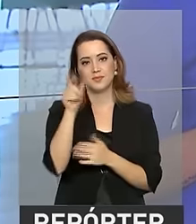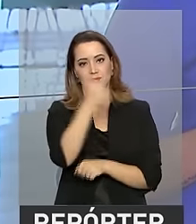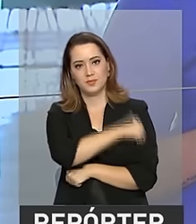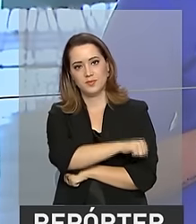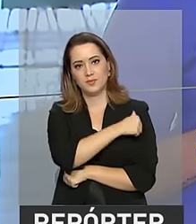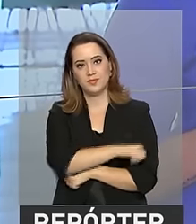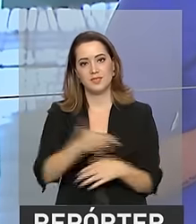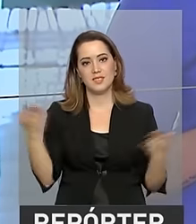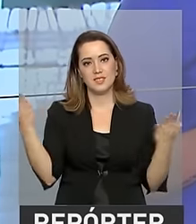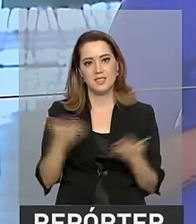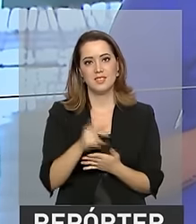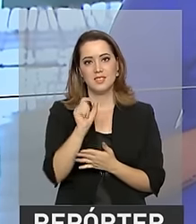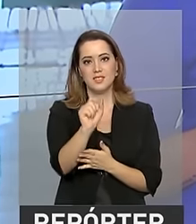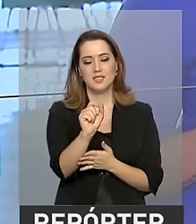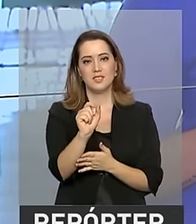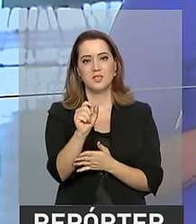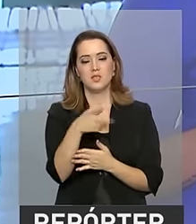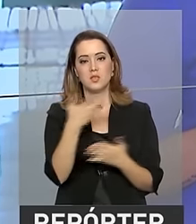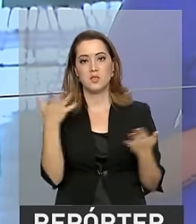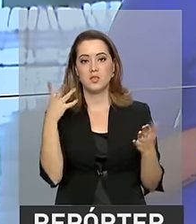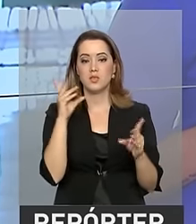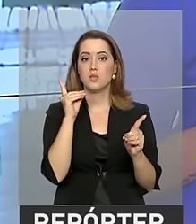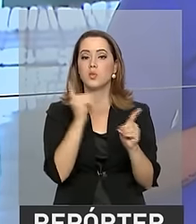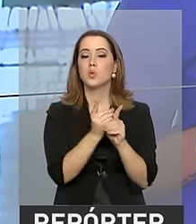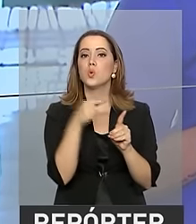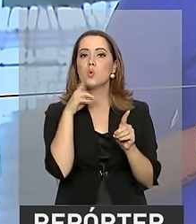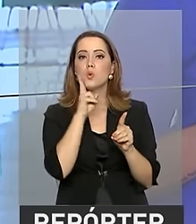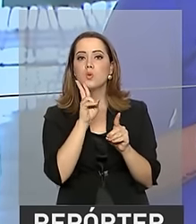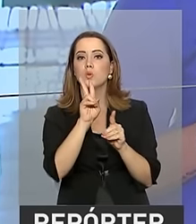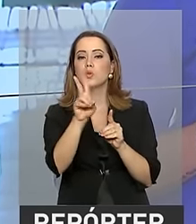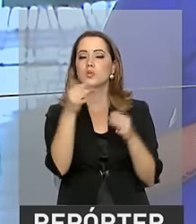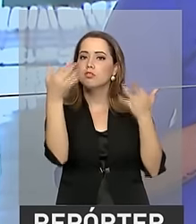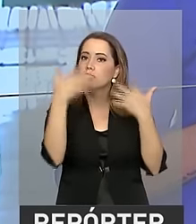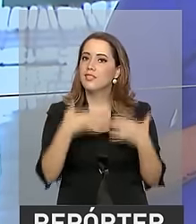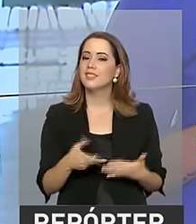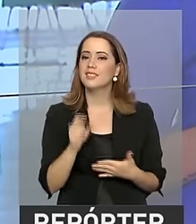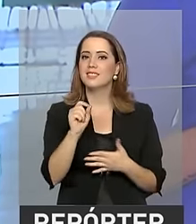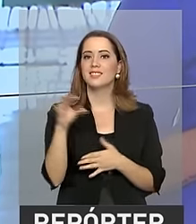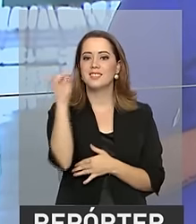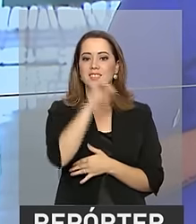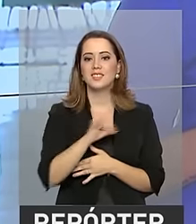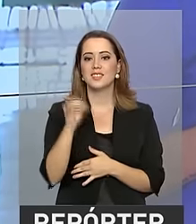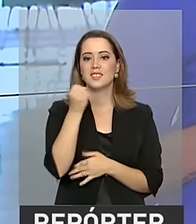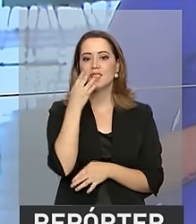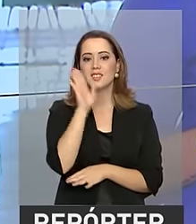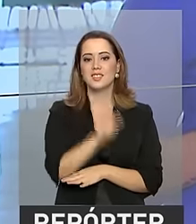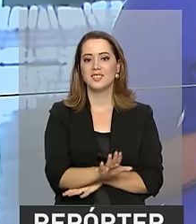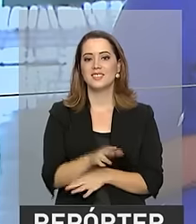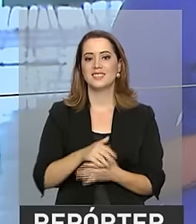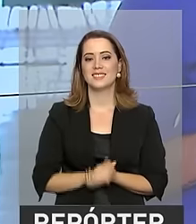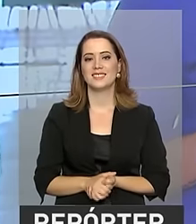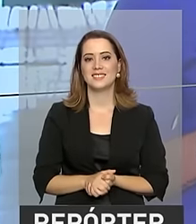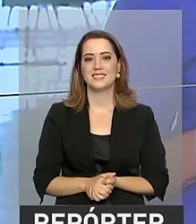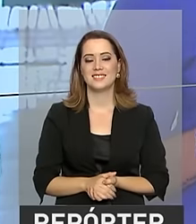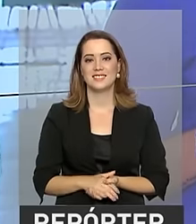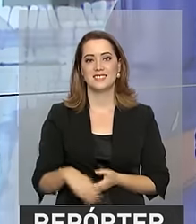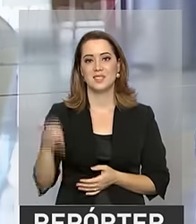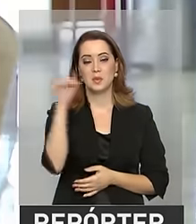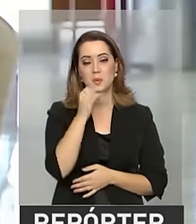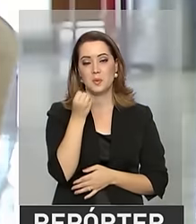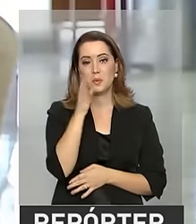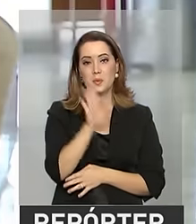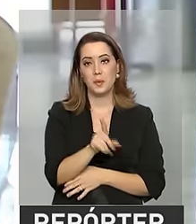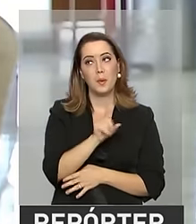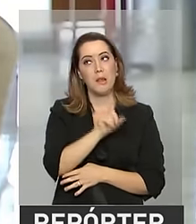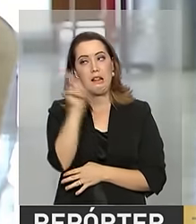essa essa o presidente recebendo os atletas no l planor e Taíssa Boa tarde Boa tarde Leandro